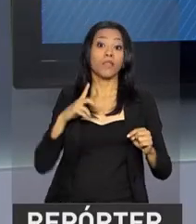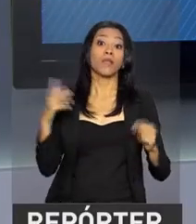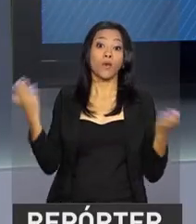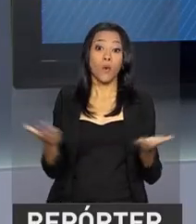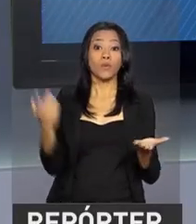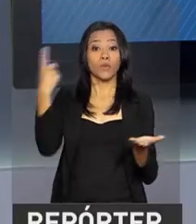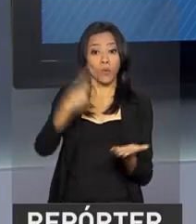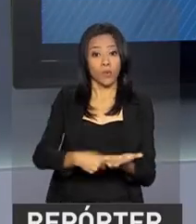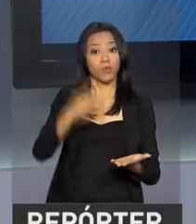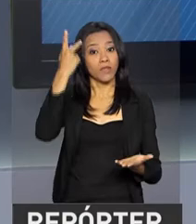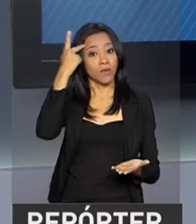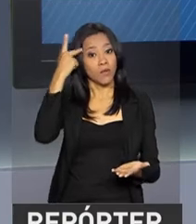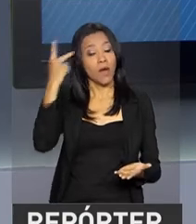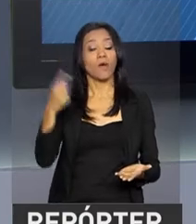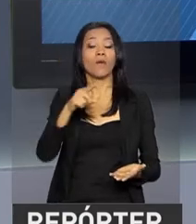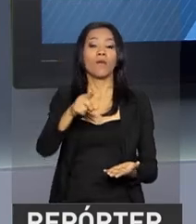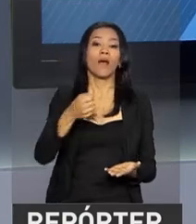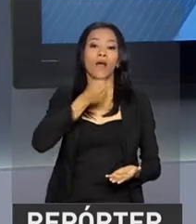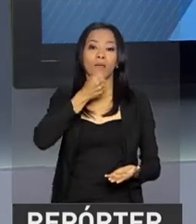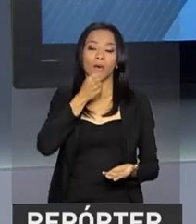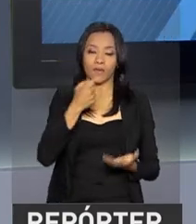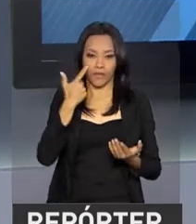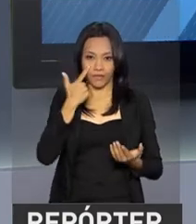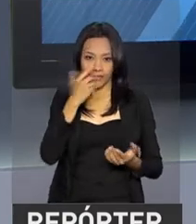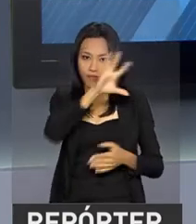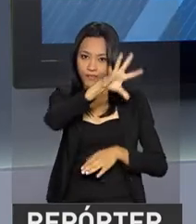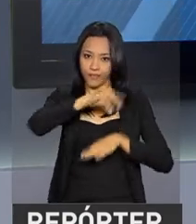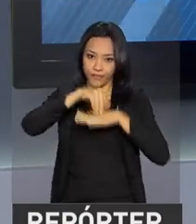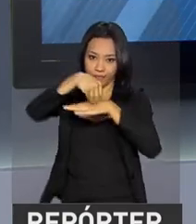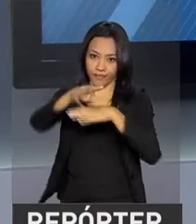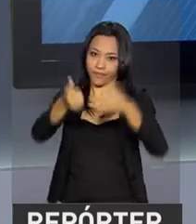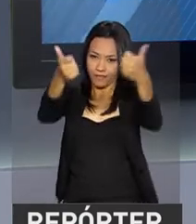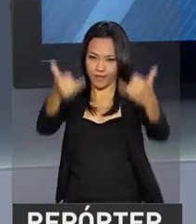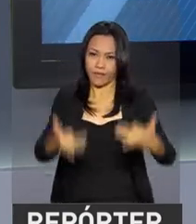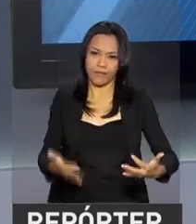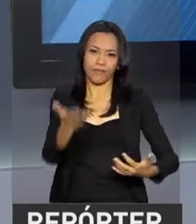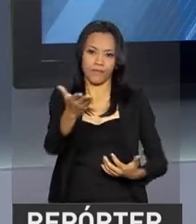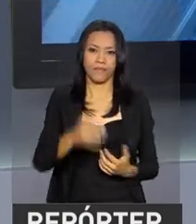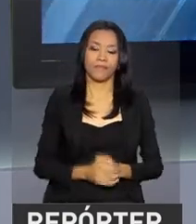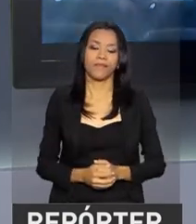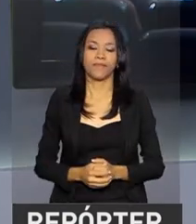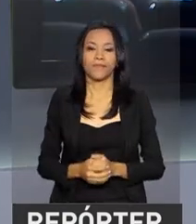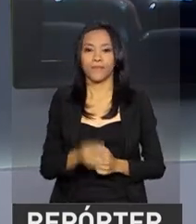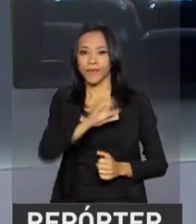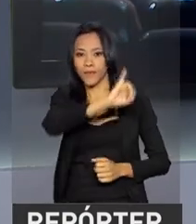São Paulo. A repórter Luana Karen acompanha e traz os detalhes para a gente ao vivo.